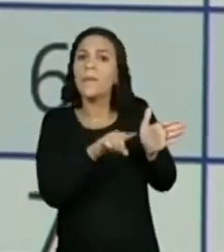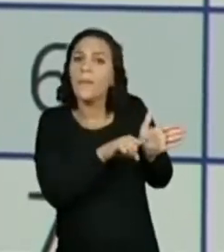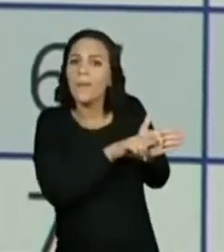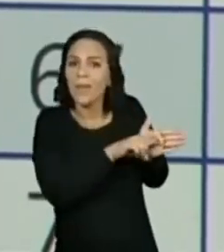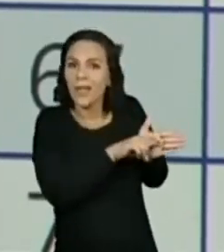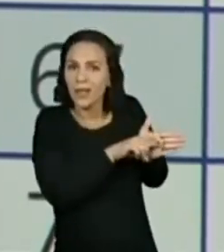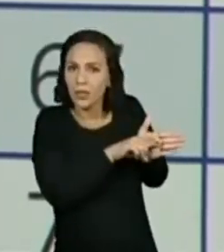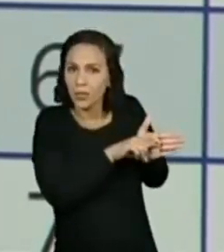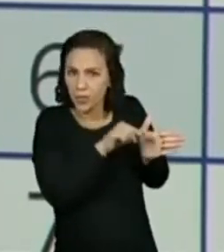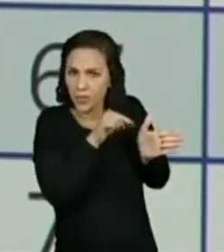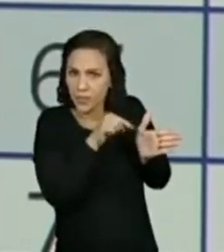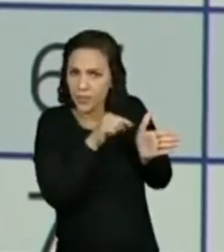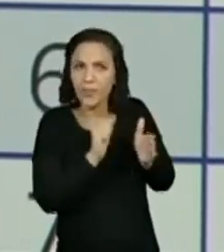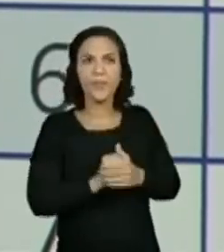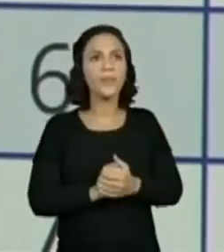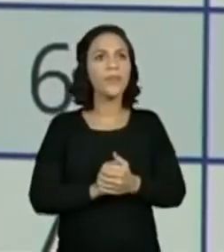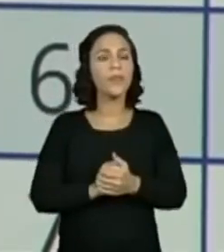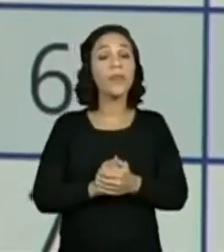um número,